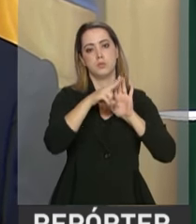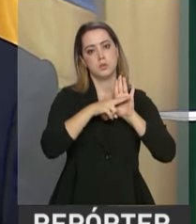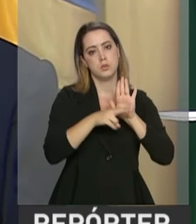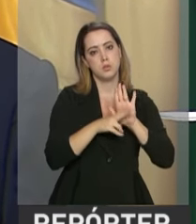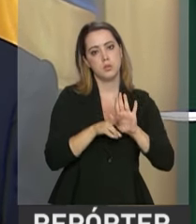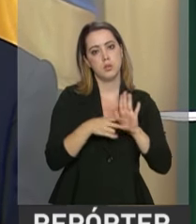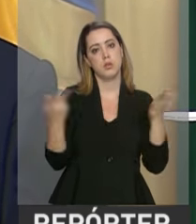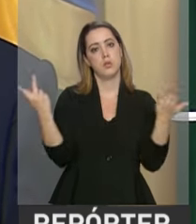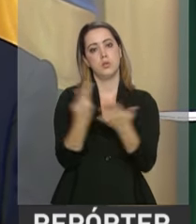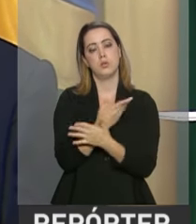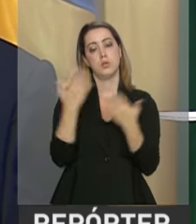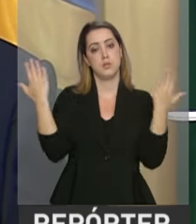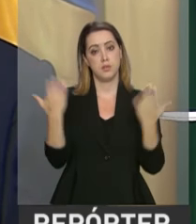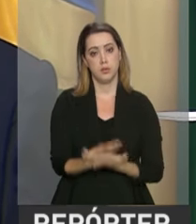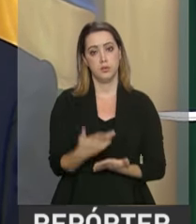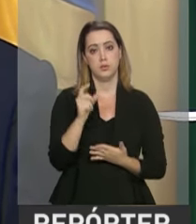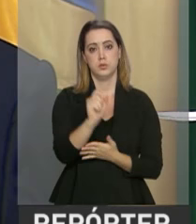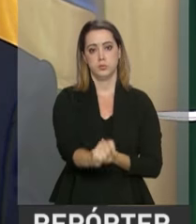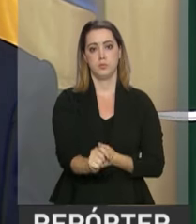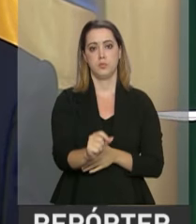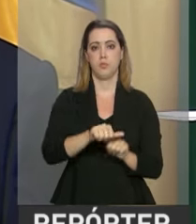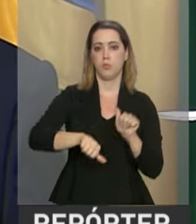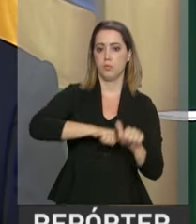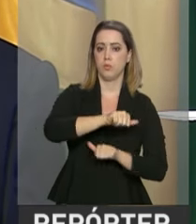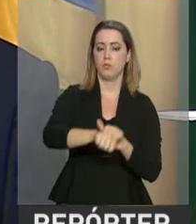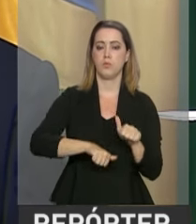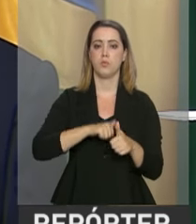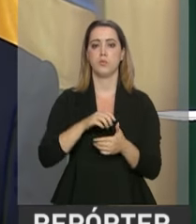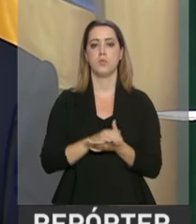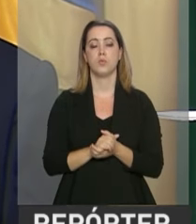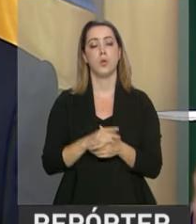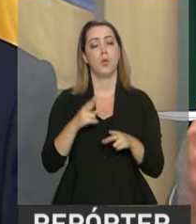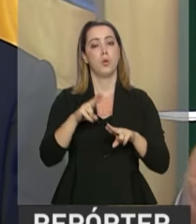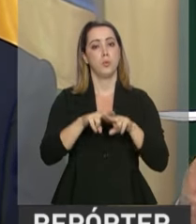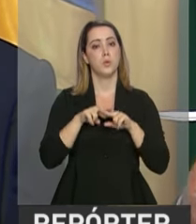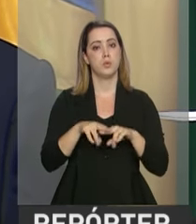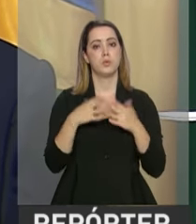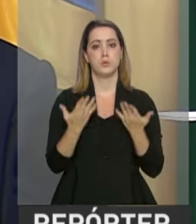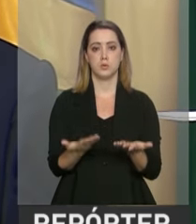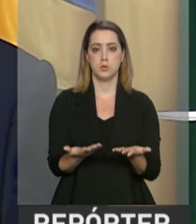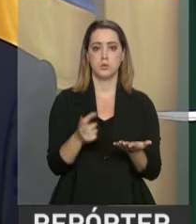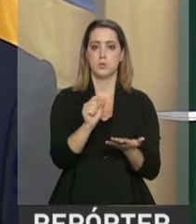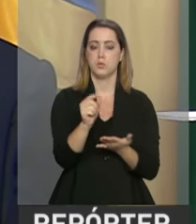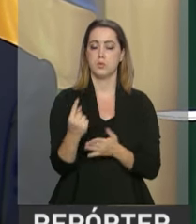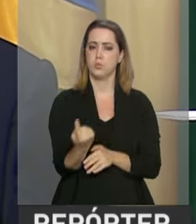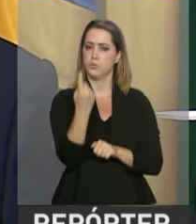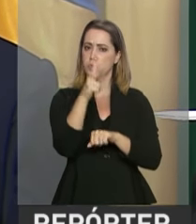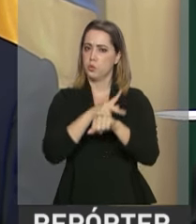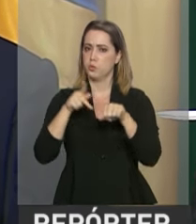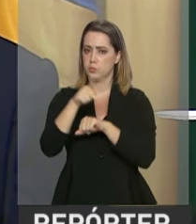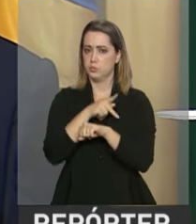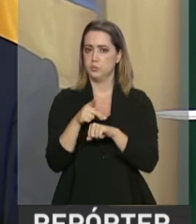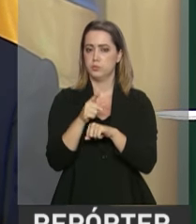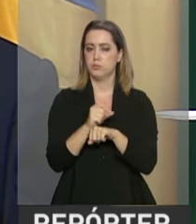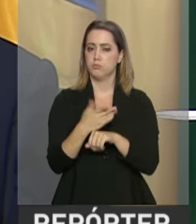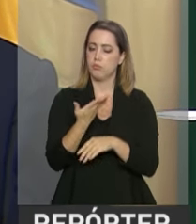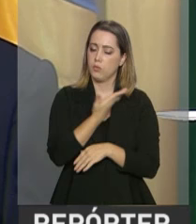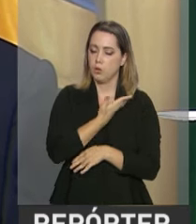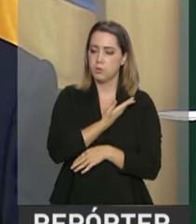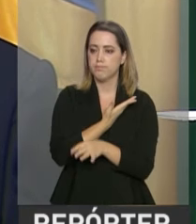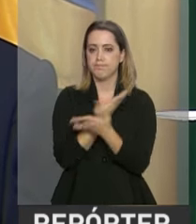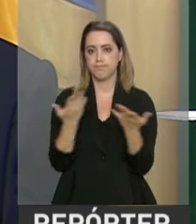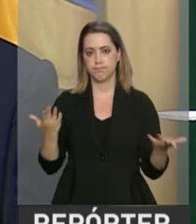tomar nesse período de transição. Portanto, um país, meus